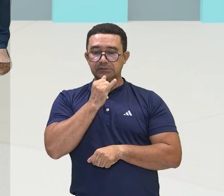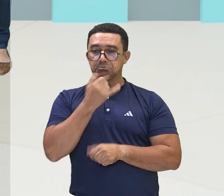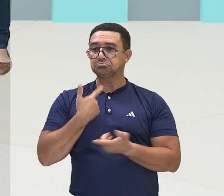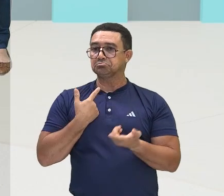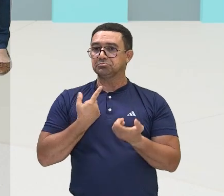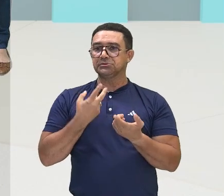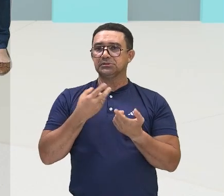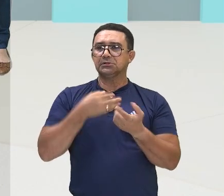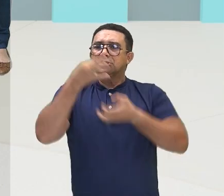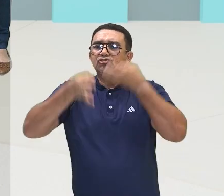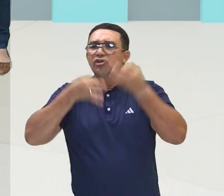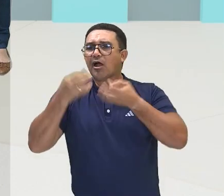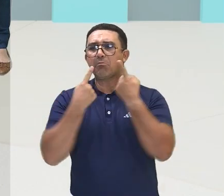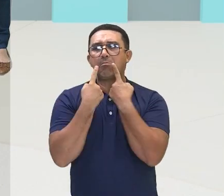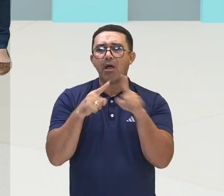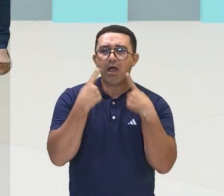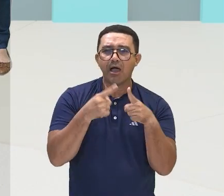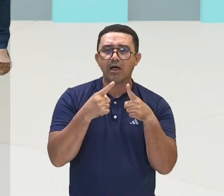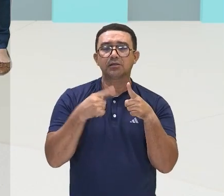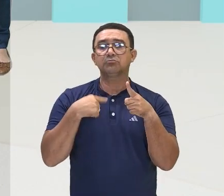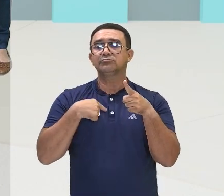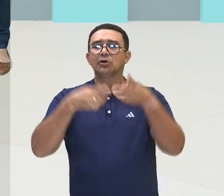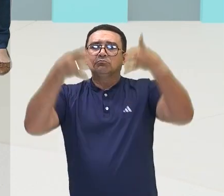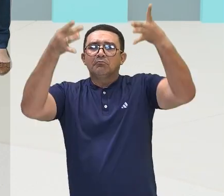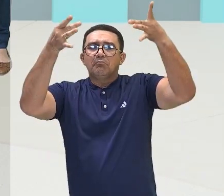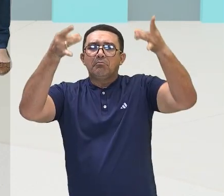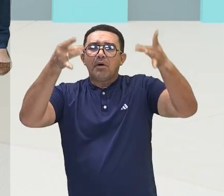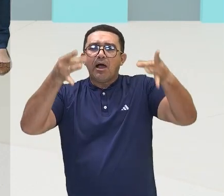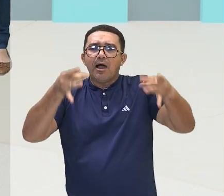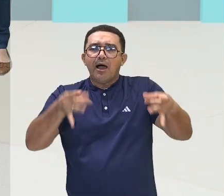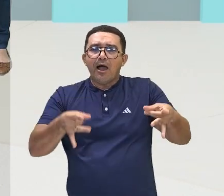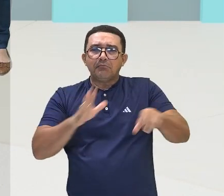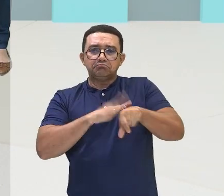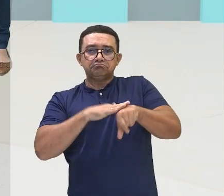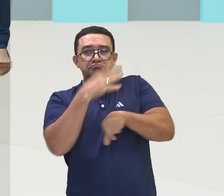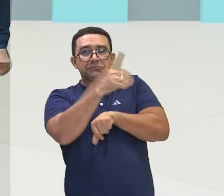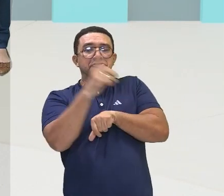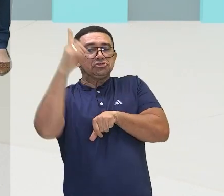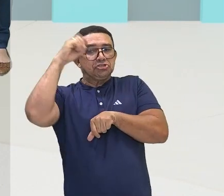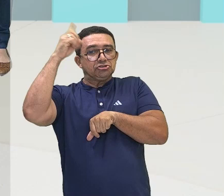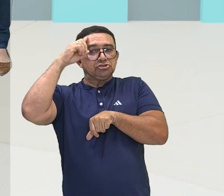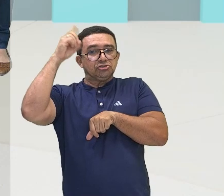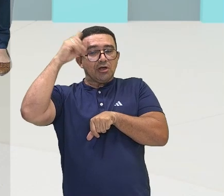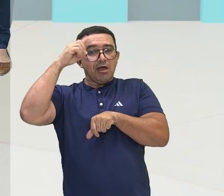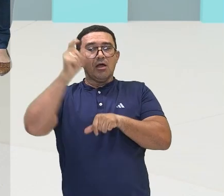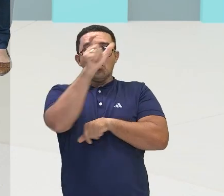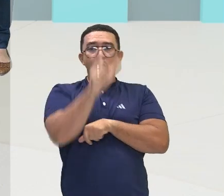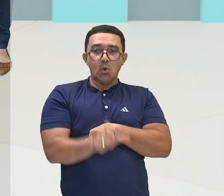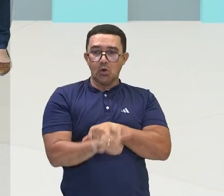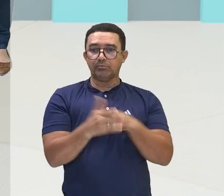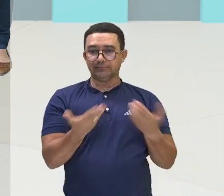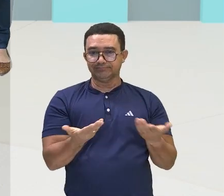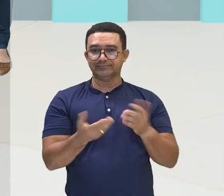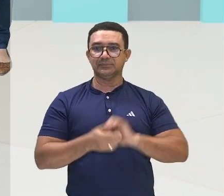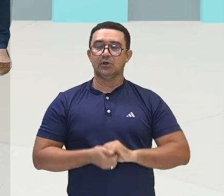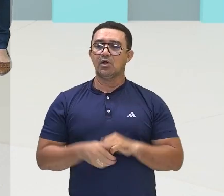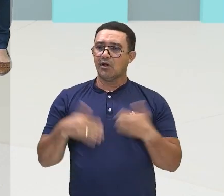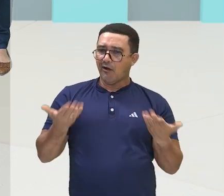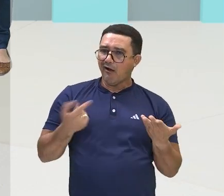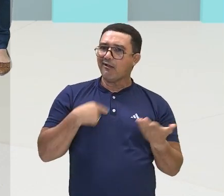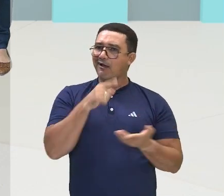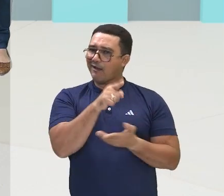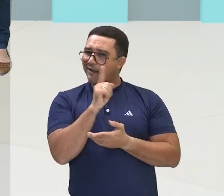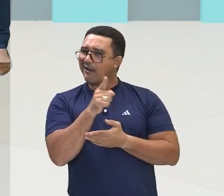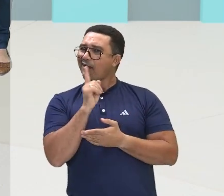convivência desse homem, então eu vou fazer uma descrição desse cotidiano aí. Olha, o fulano faz isso, isso, isso, mas olha essa atitude dele